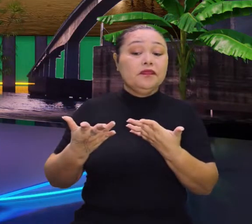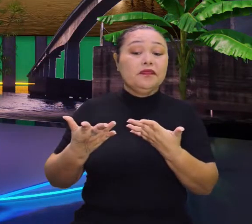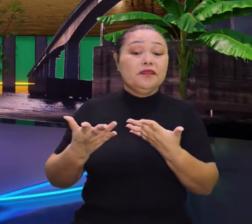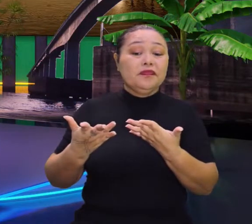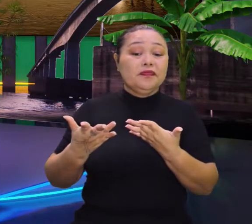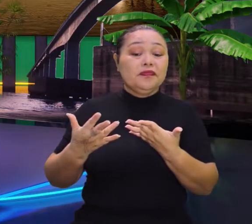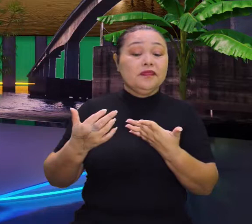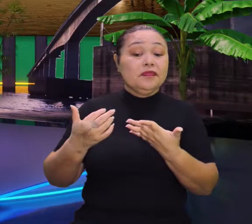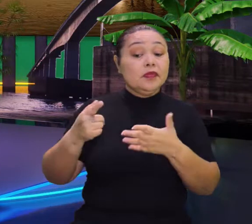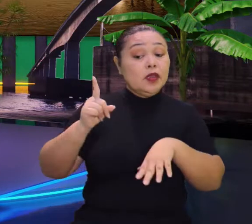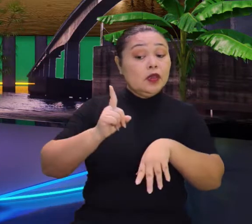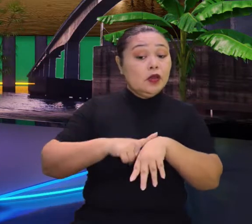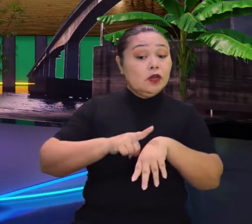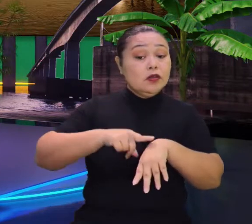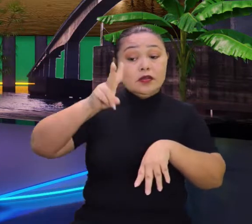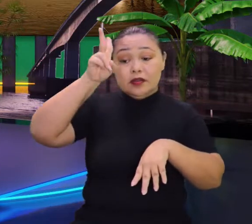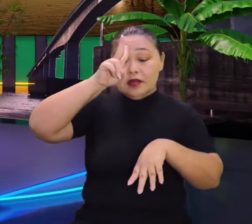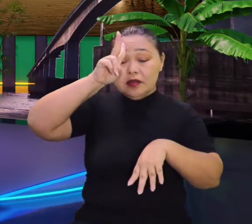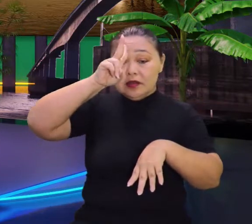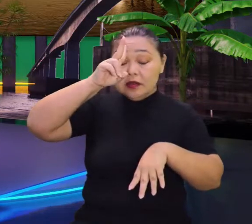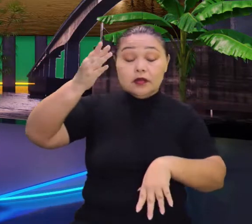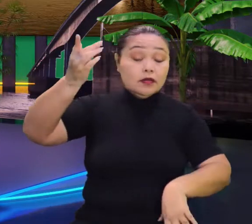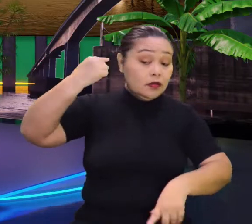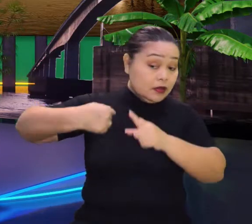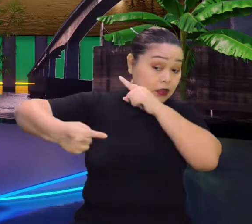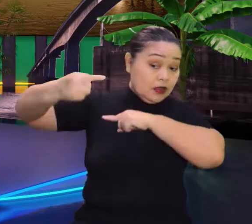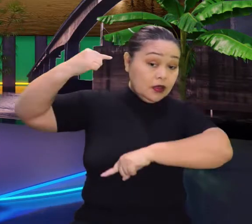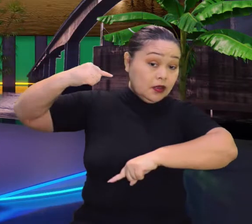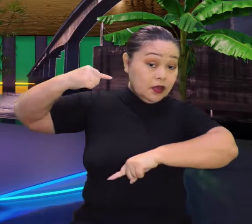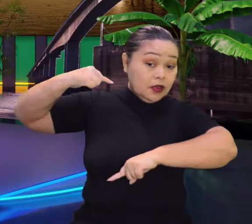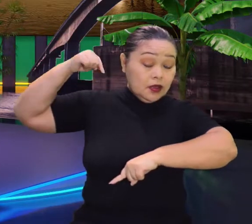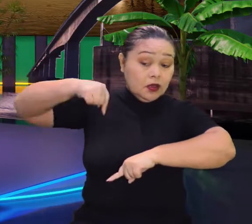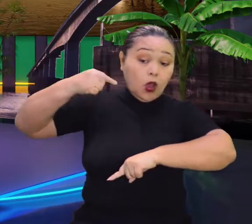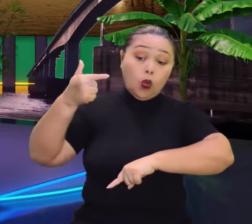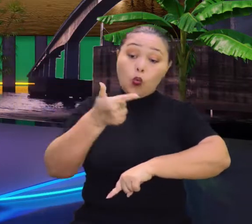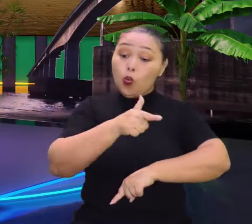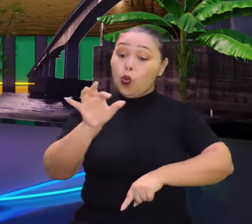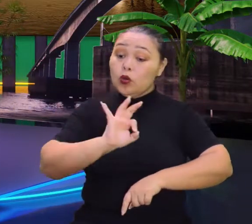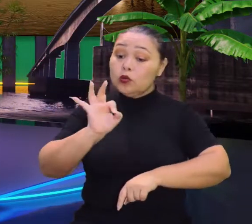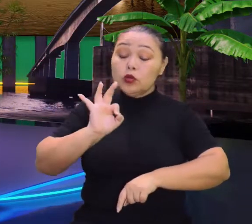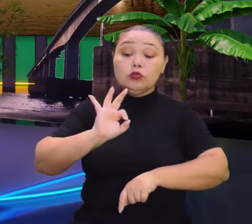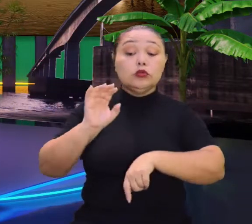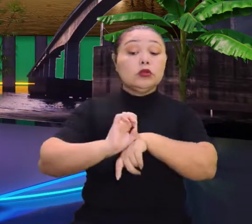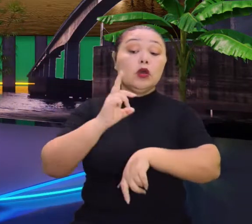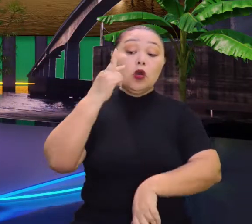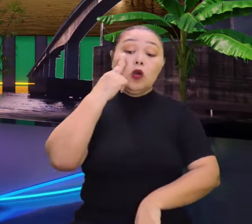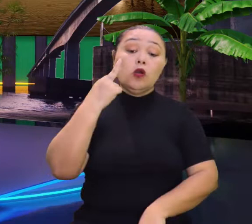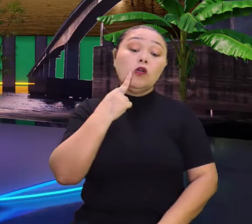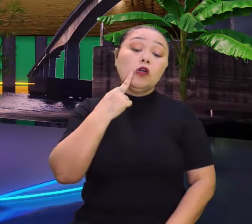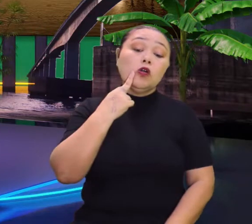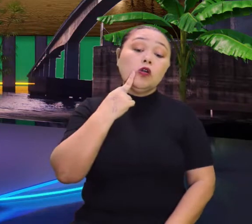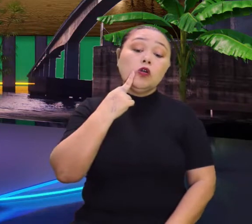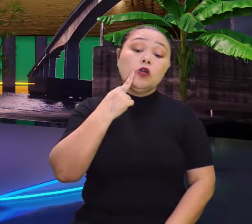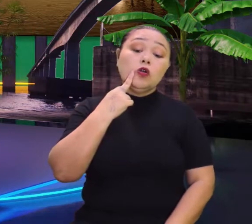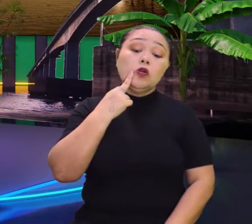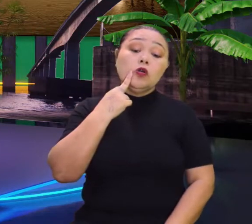Rogério, naquele momento histórico, daquele tempo em que aqui não existia como Rondônia,